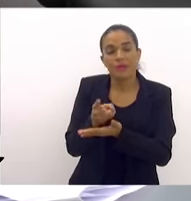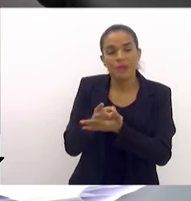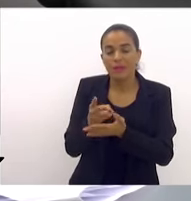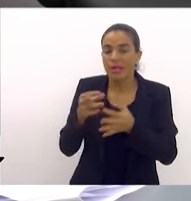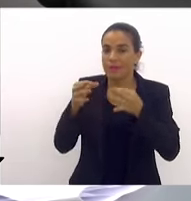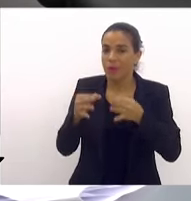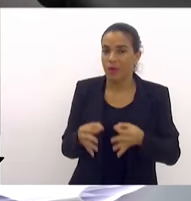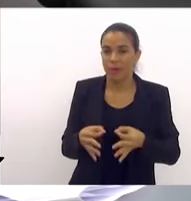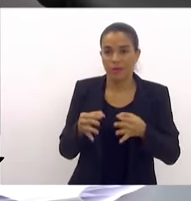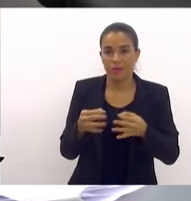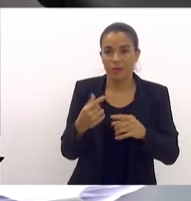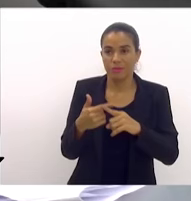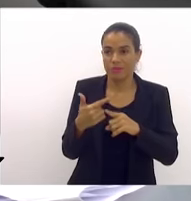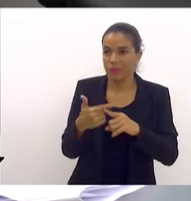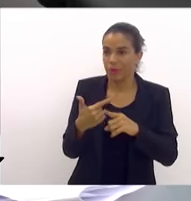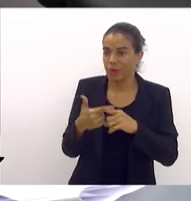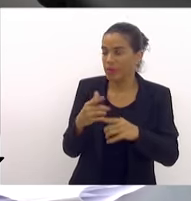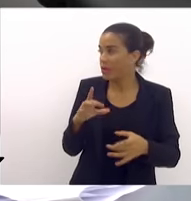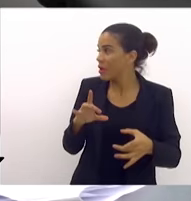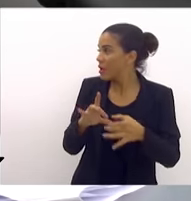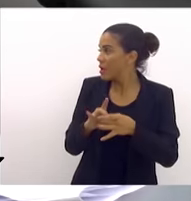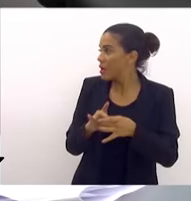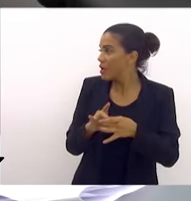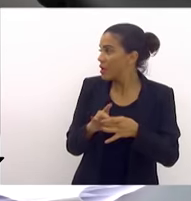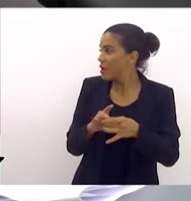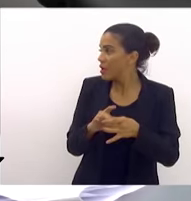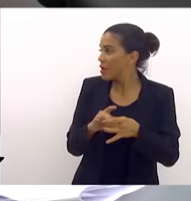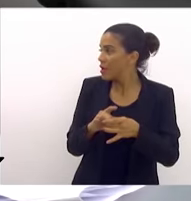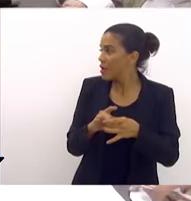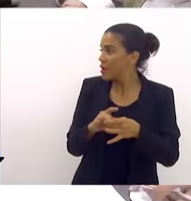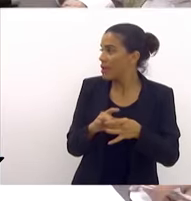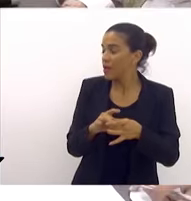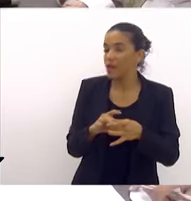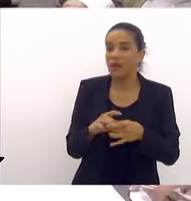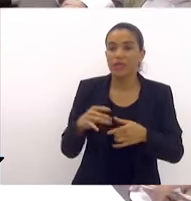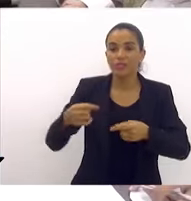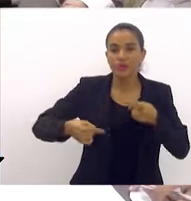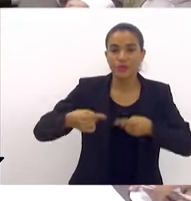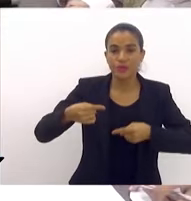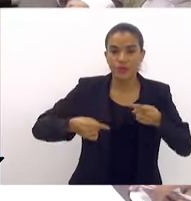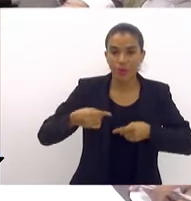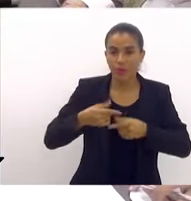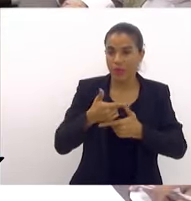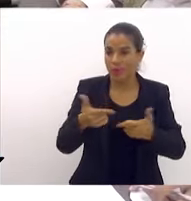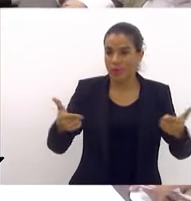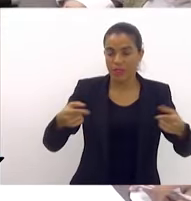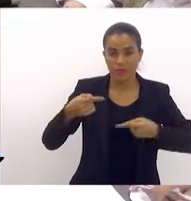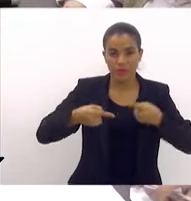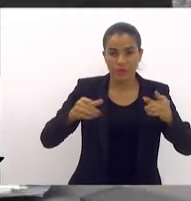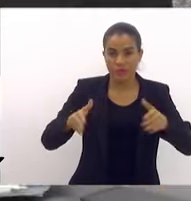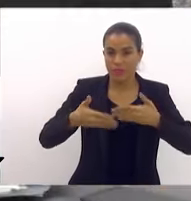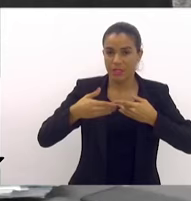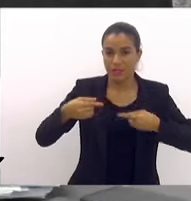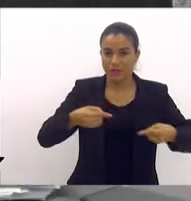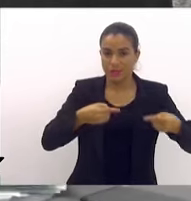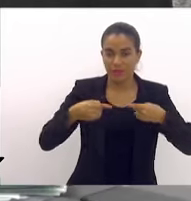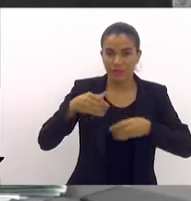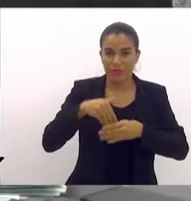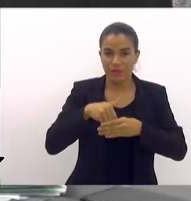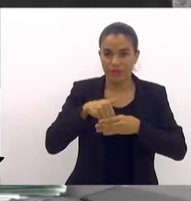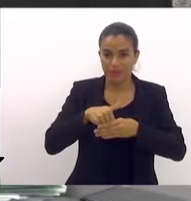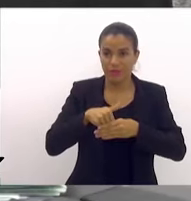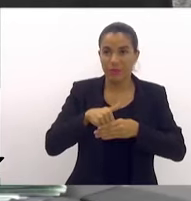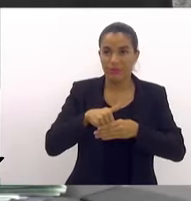correto, porque não está internalizada. Perfeito. Em discussão, não havendo quem queira discutir, encerrada a discussão, em